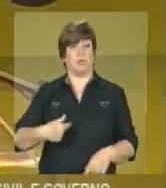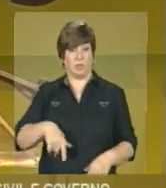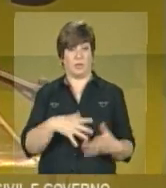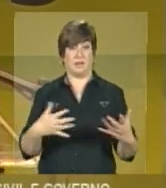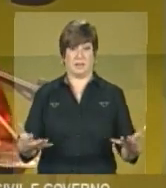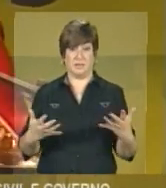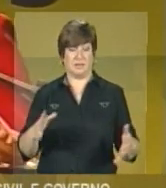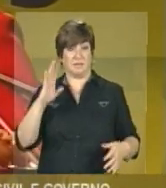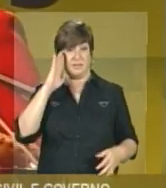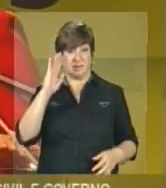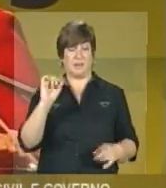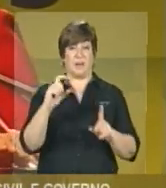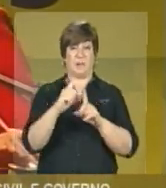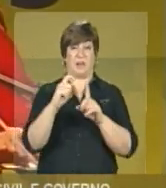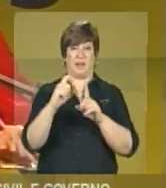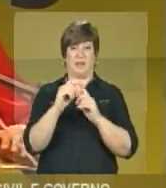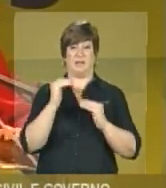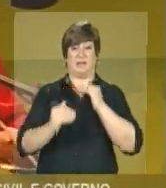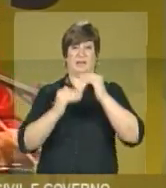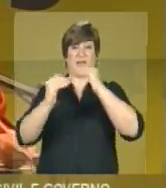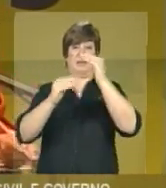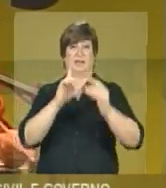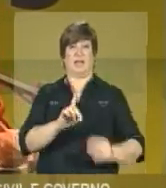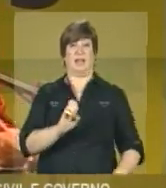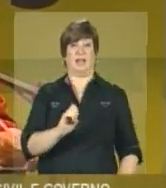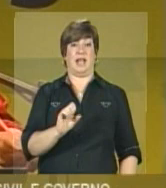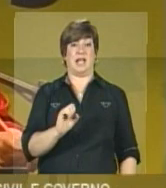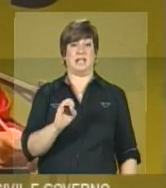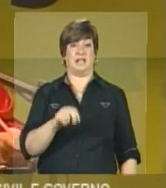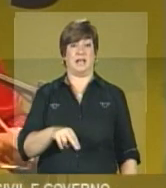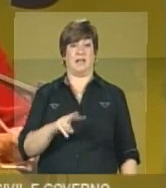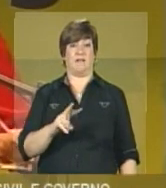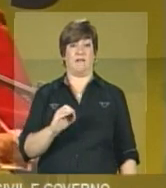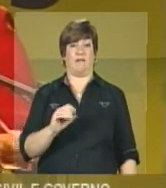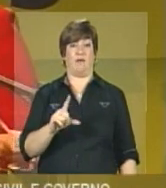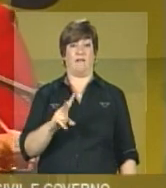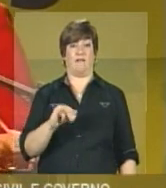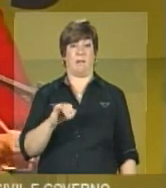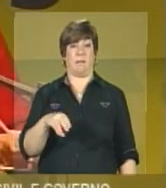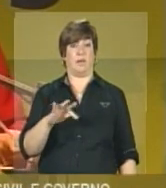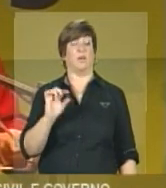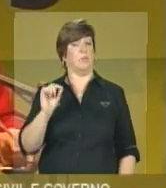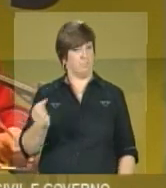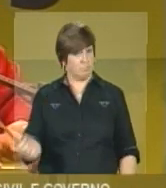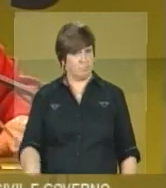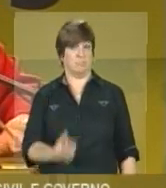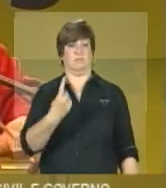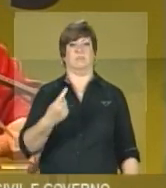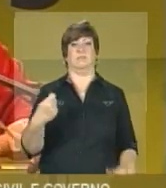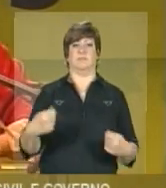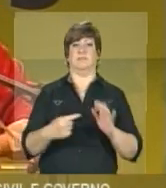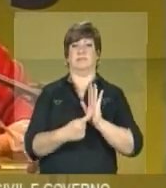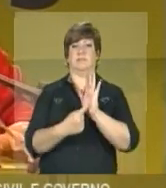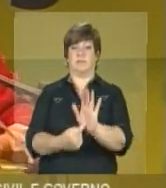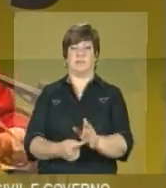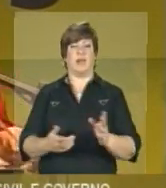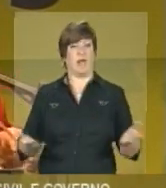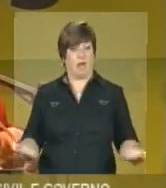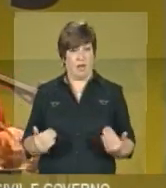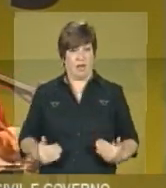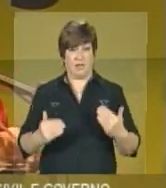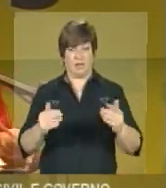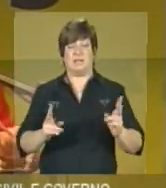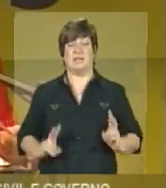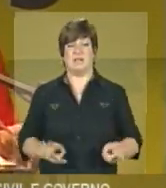a palavra desenvolvimento apareça, de agora em diante, sempre associada